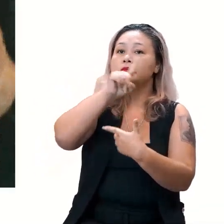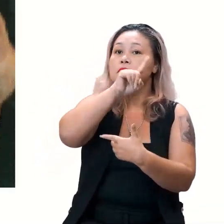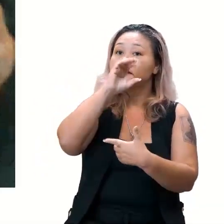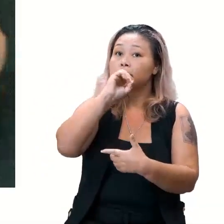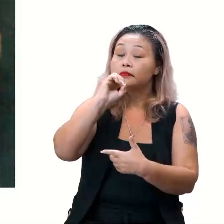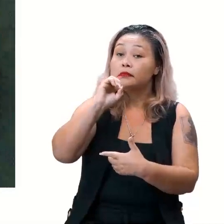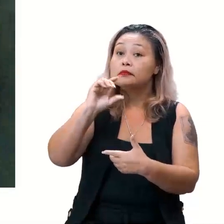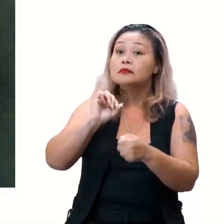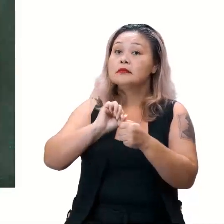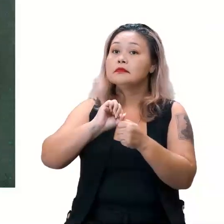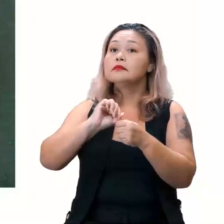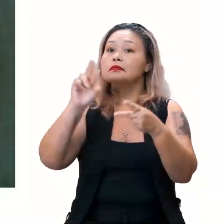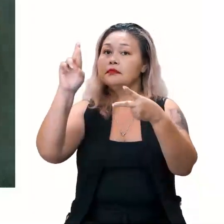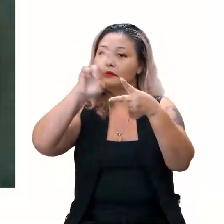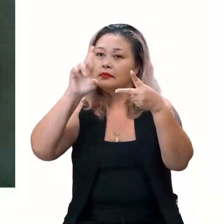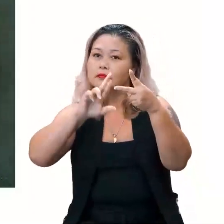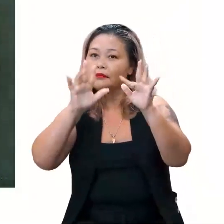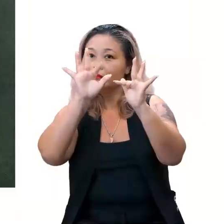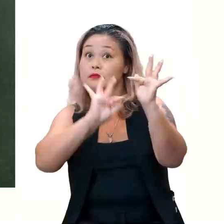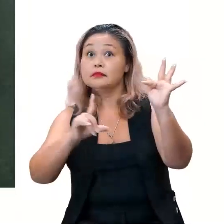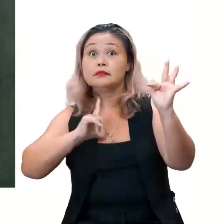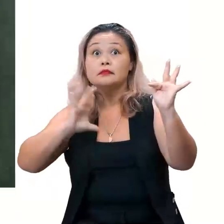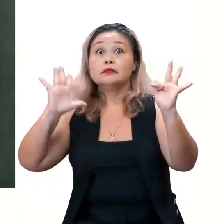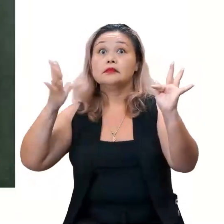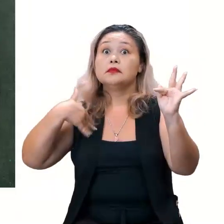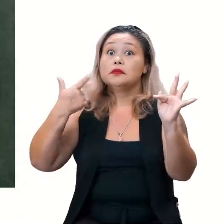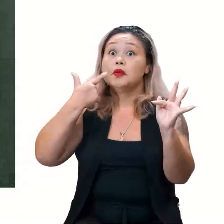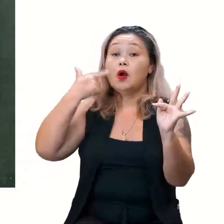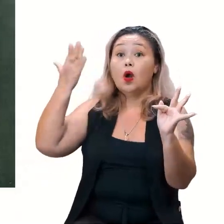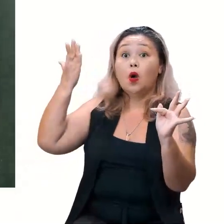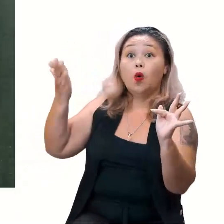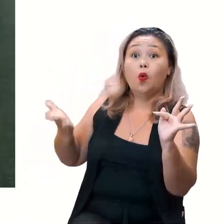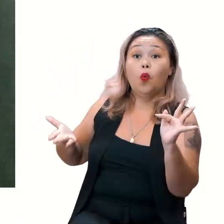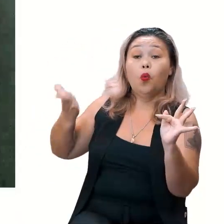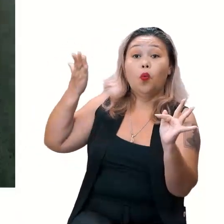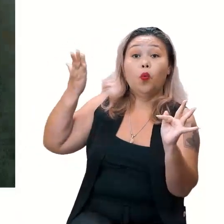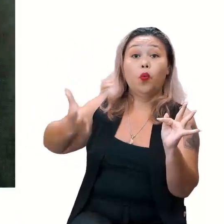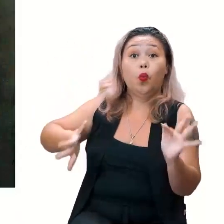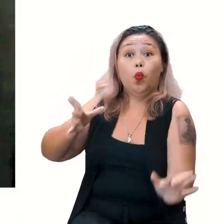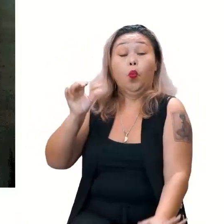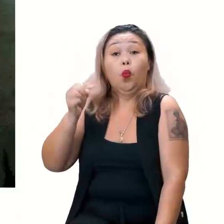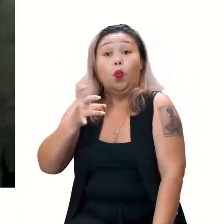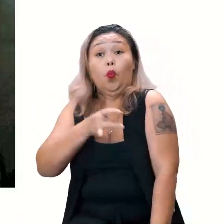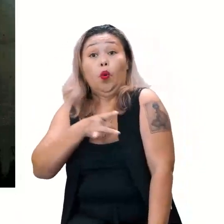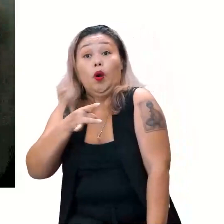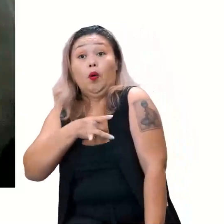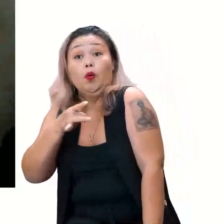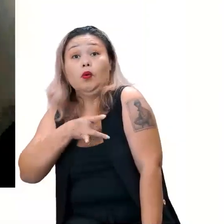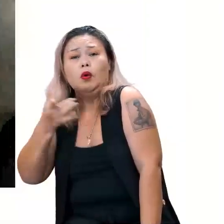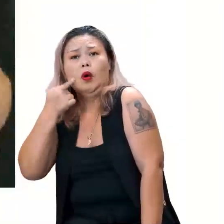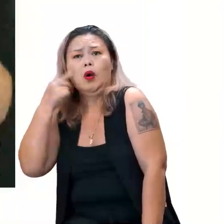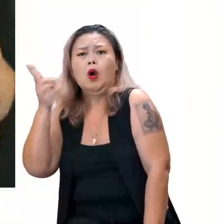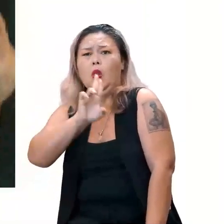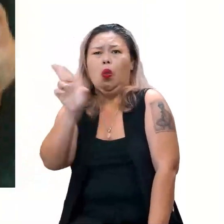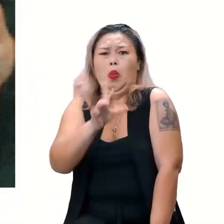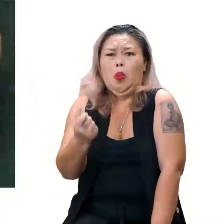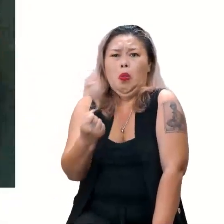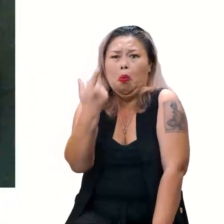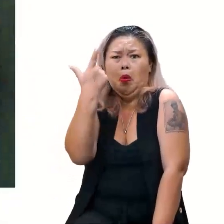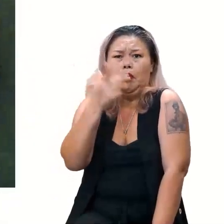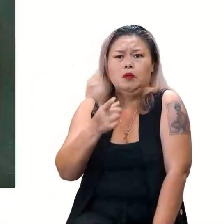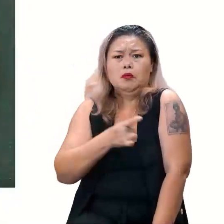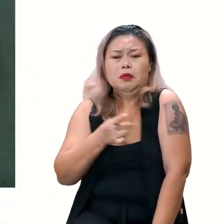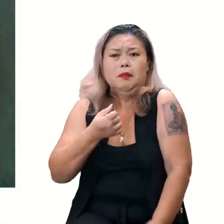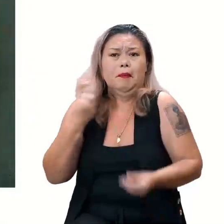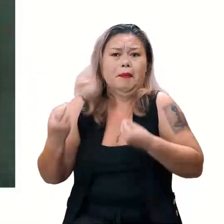da função afim. Ai, Jesus amado, aí a galera já fica apavorada, por que que inventaram esse nome? Pra que